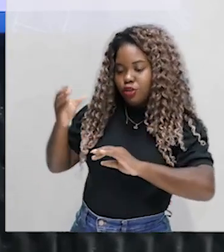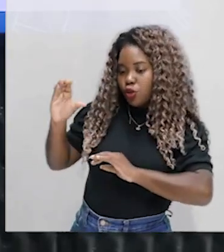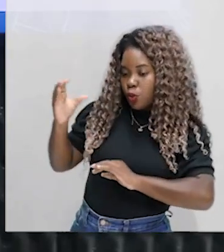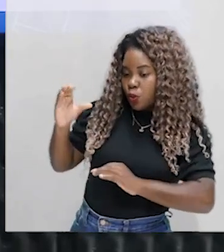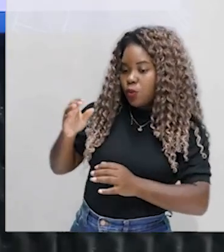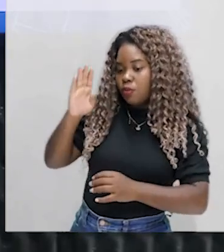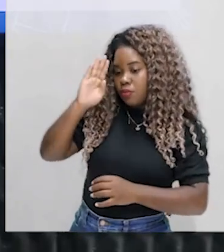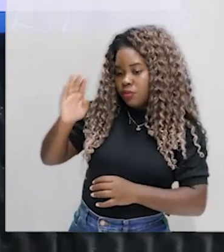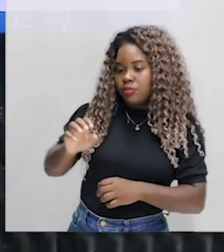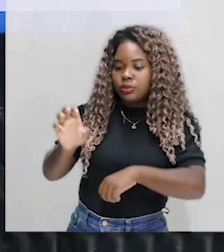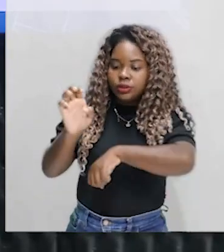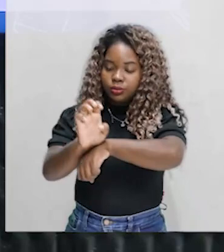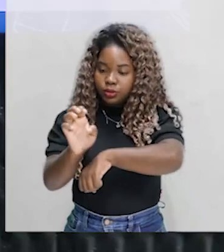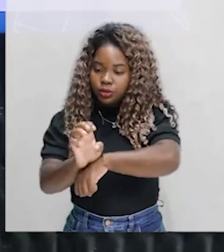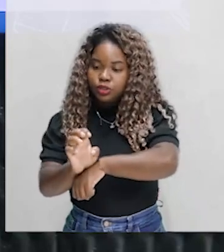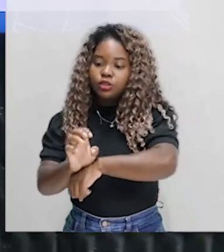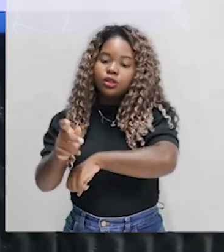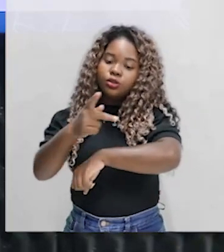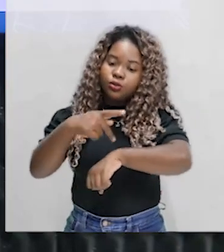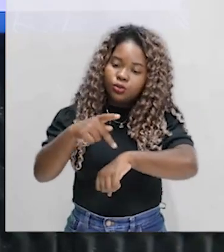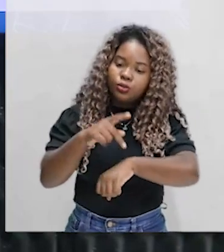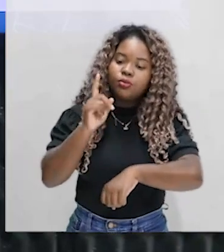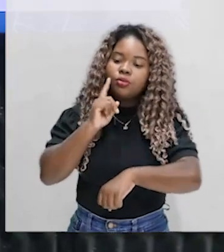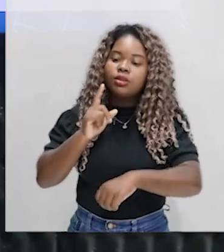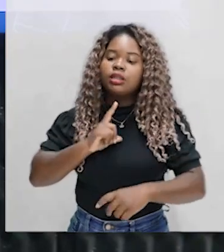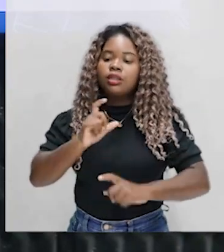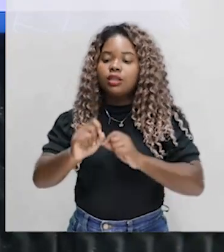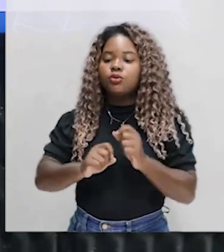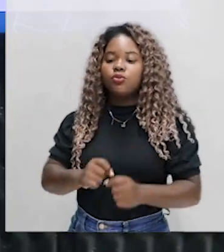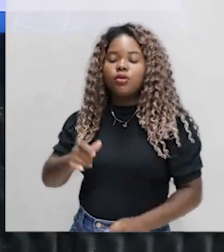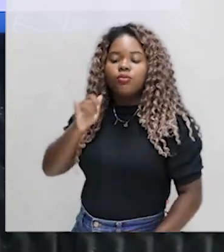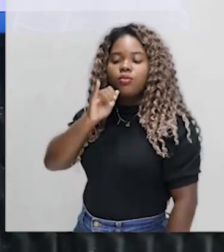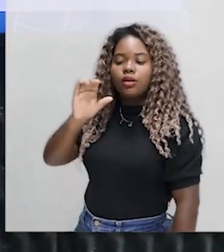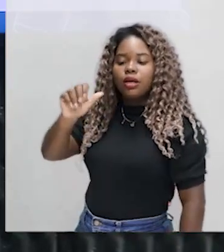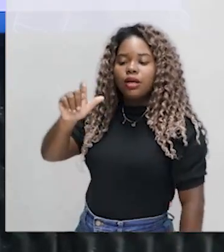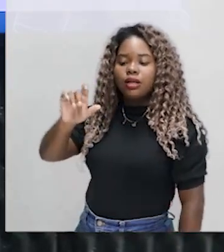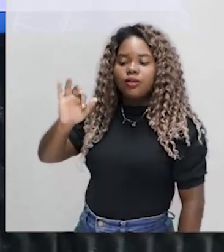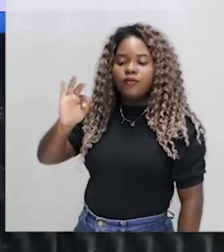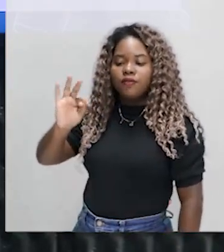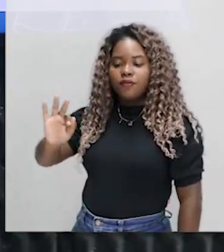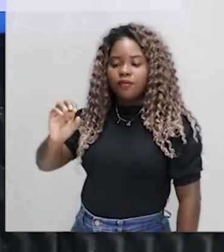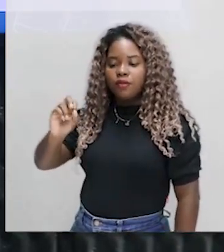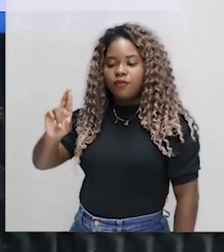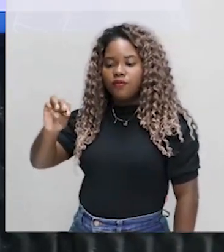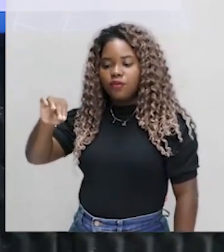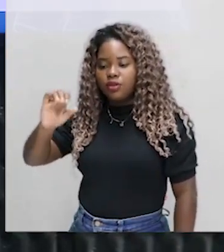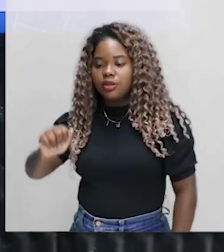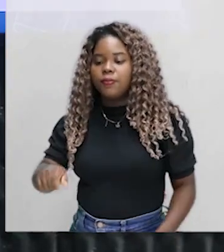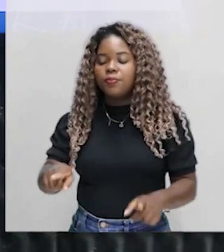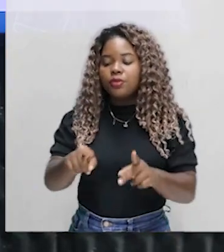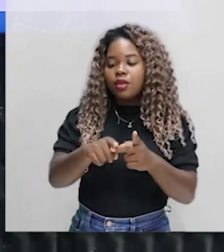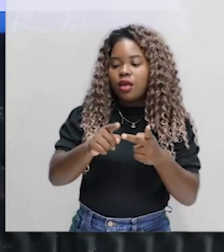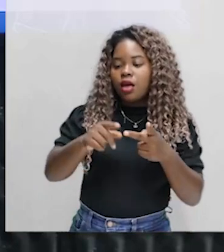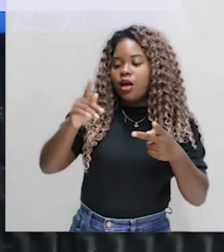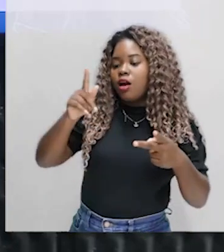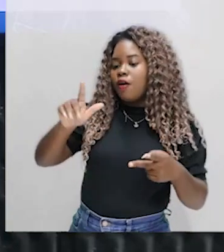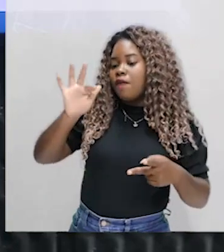alguns dos principais estados do país. E aí eu tenho a Califórnia, a Flórida e o Texas,